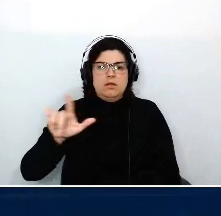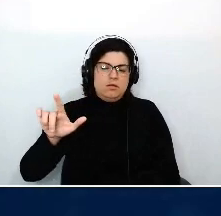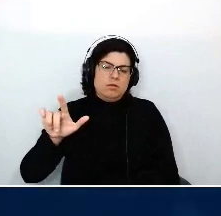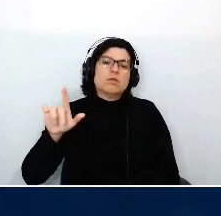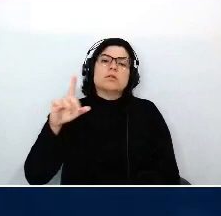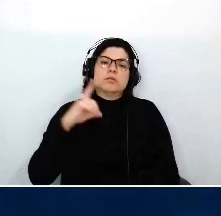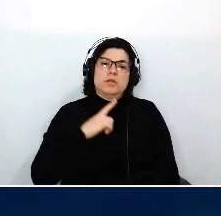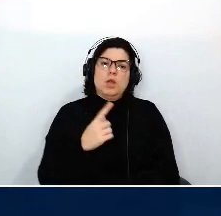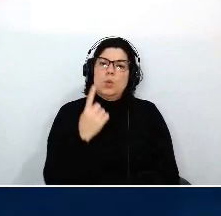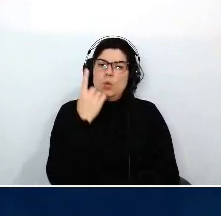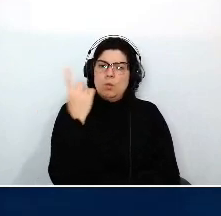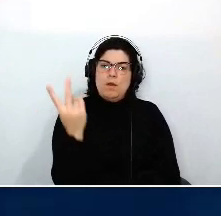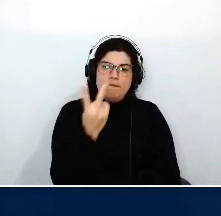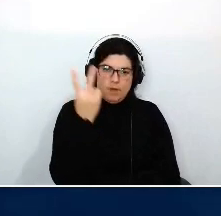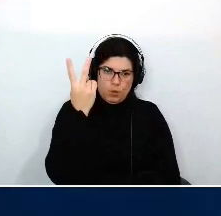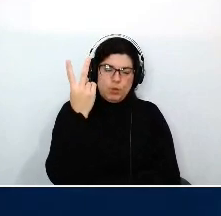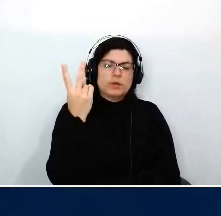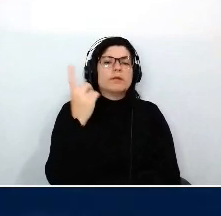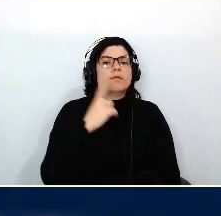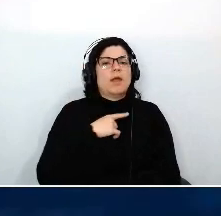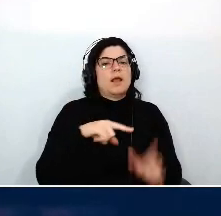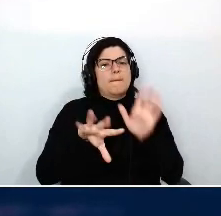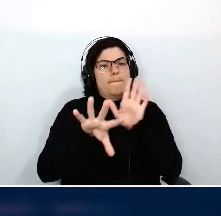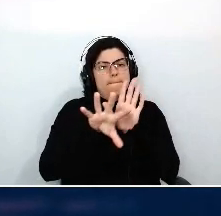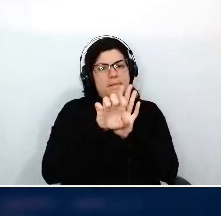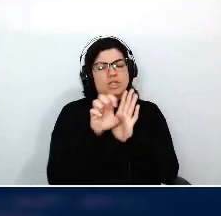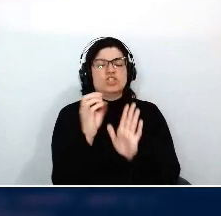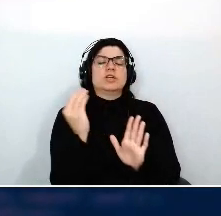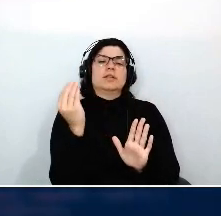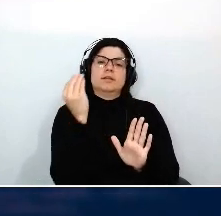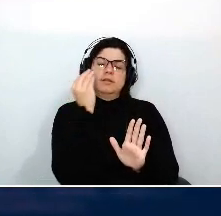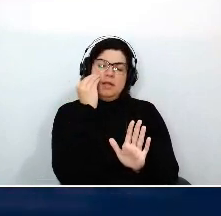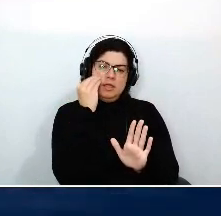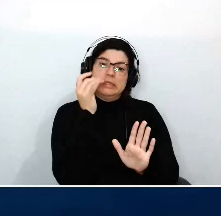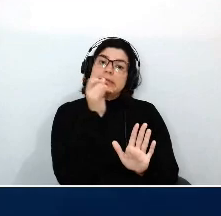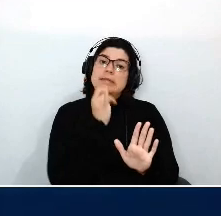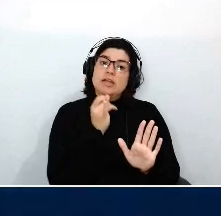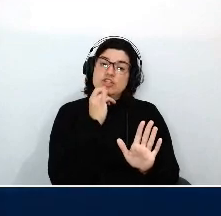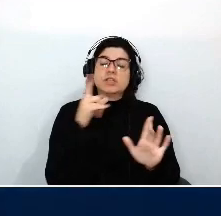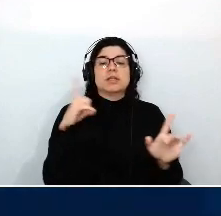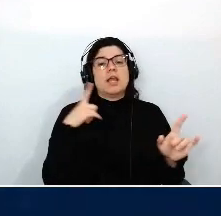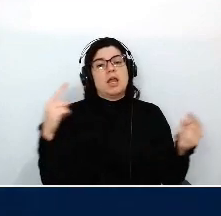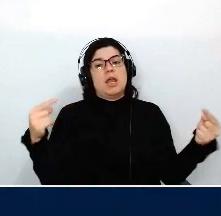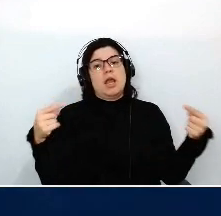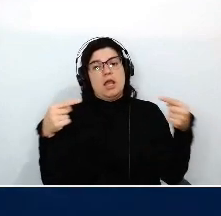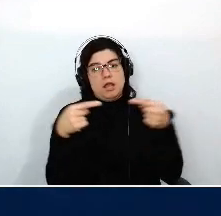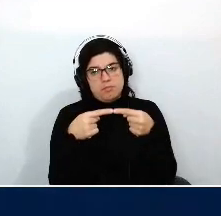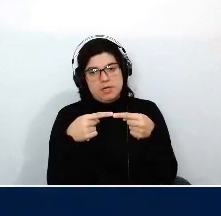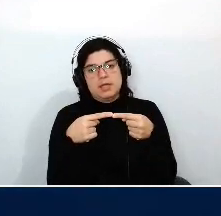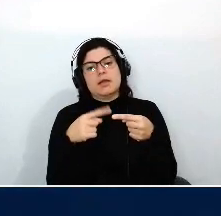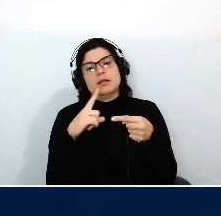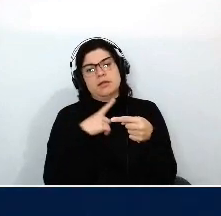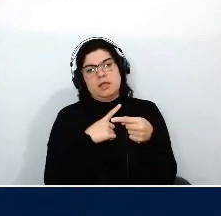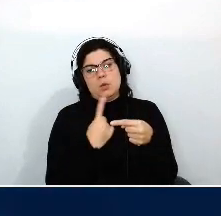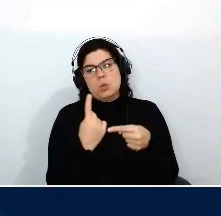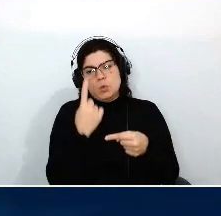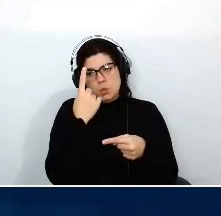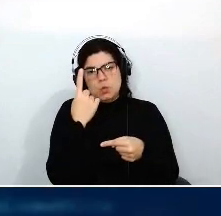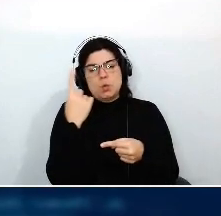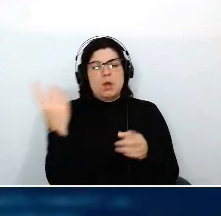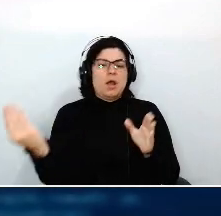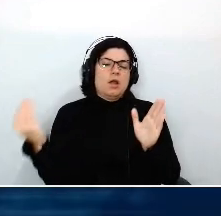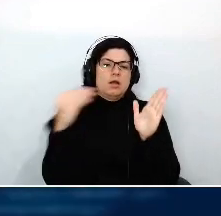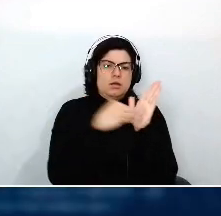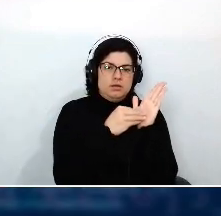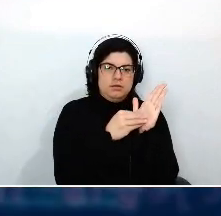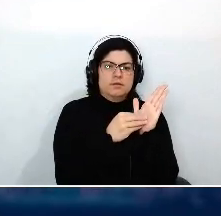2, mas eu vou ter o print de teste, que sempre entra no final. Também, se eu entrar num catch, né, numa exceção, também sempre entra no final depois.